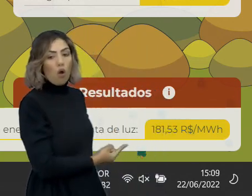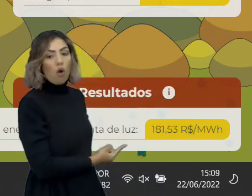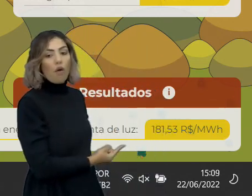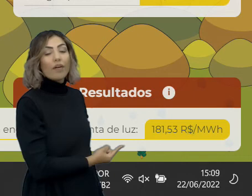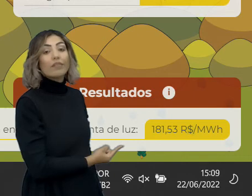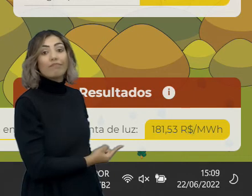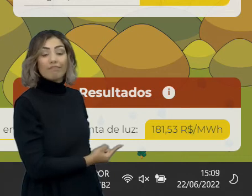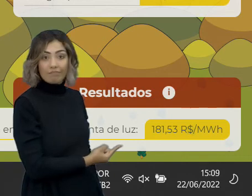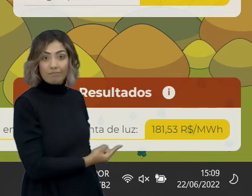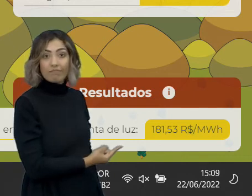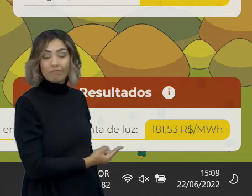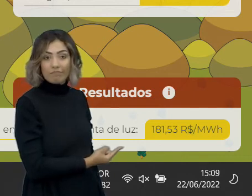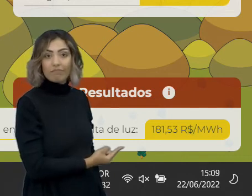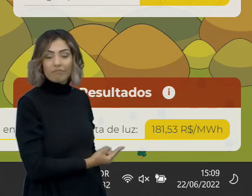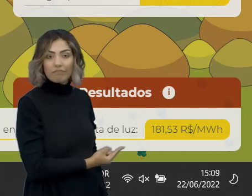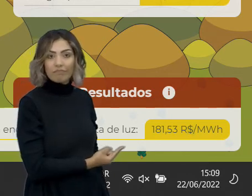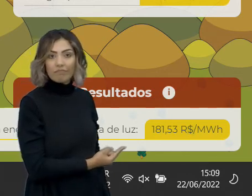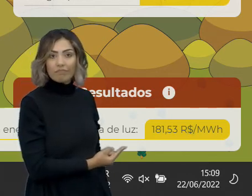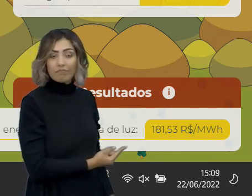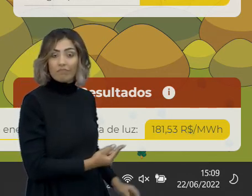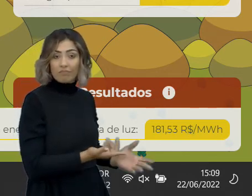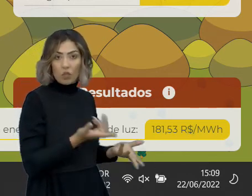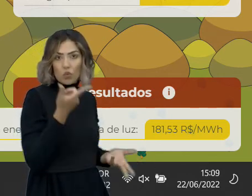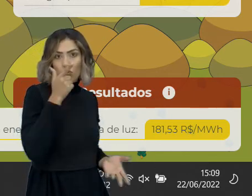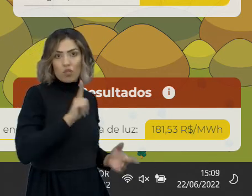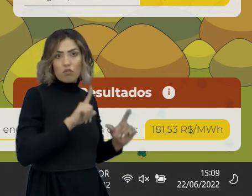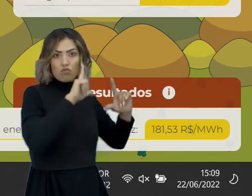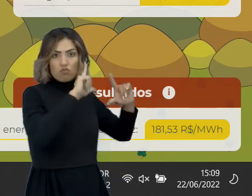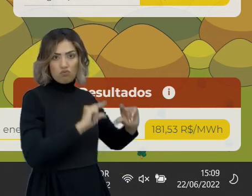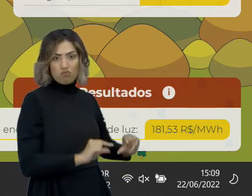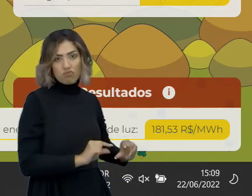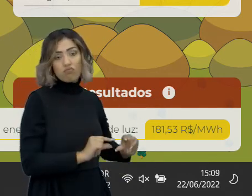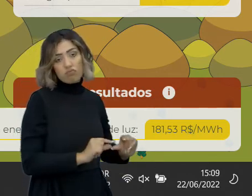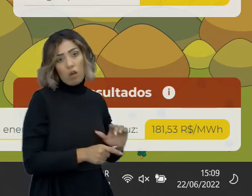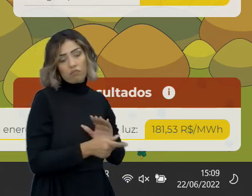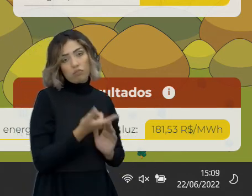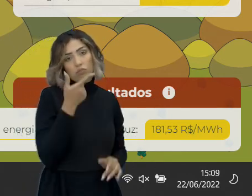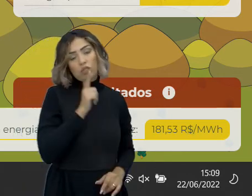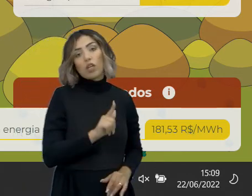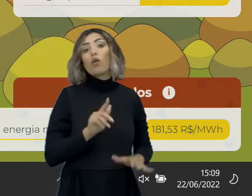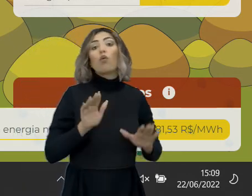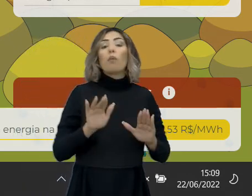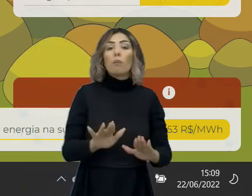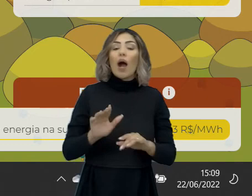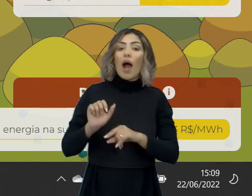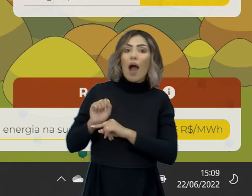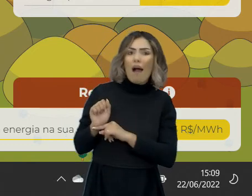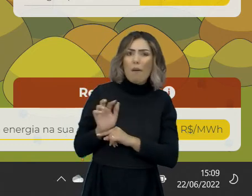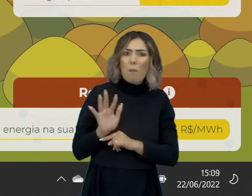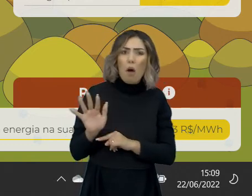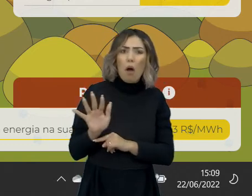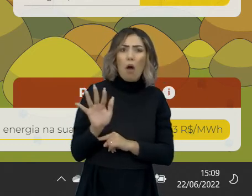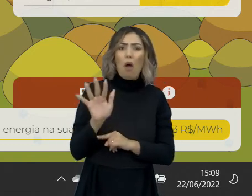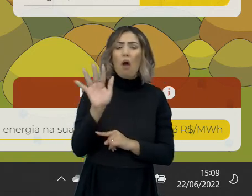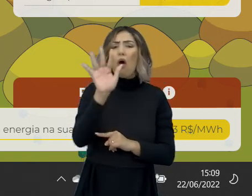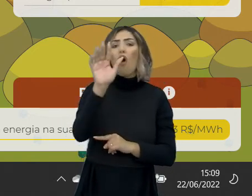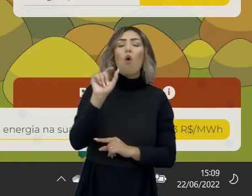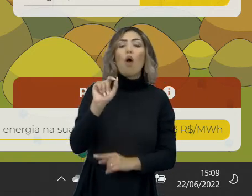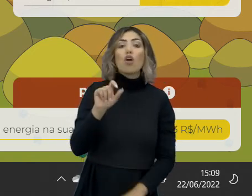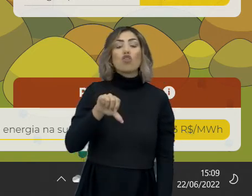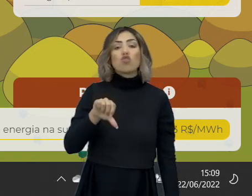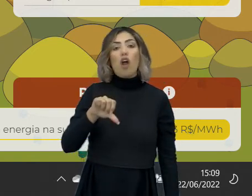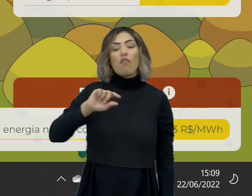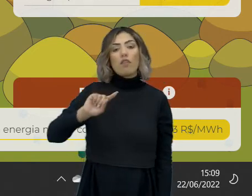181,53. De R$ 224 para 181 já deu para economizar. Mas tem emissão de gás, tá? A emissão no momento é